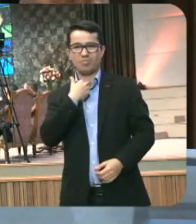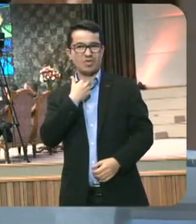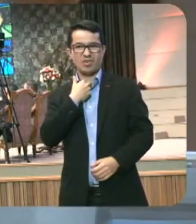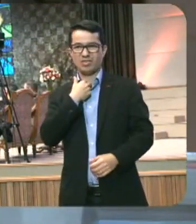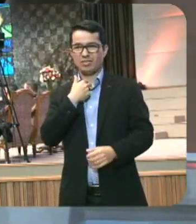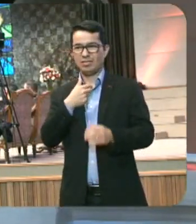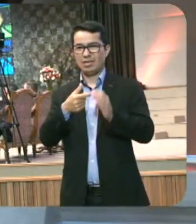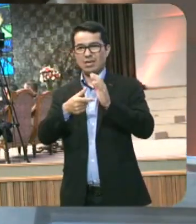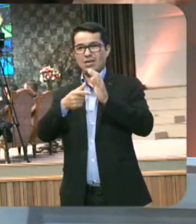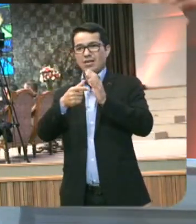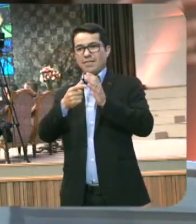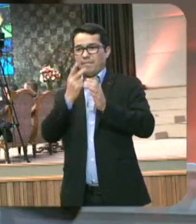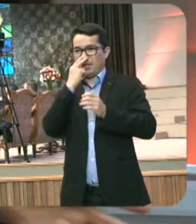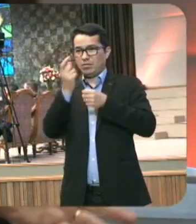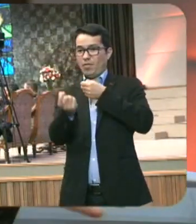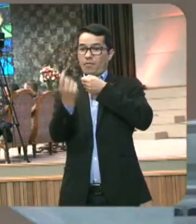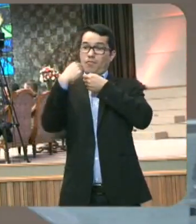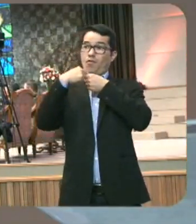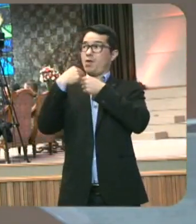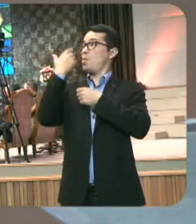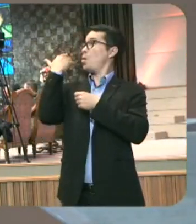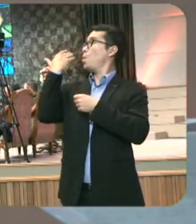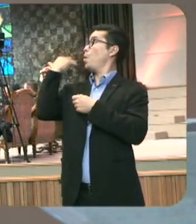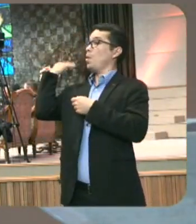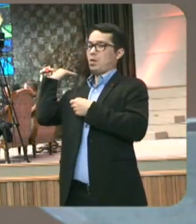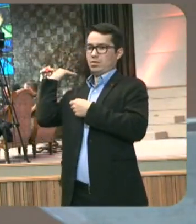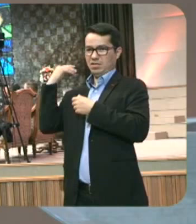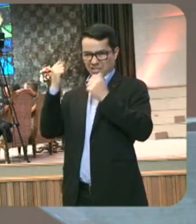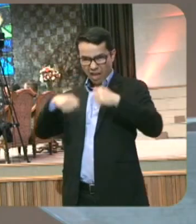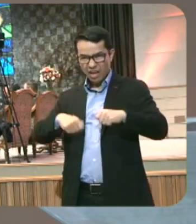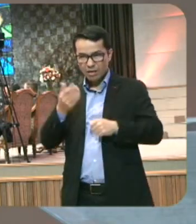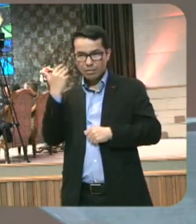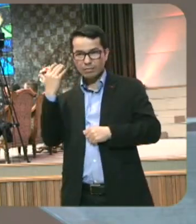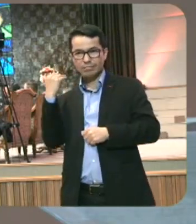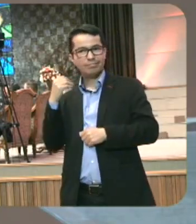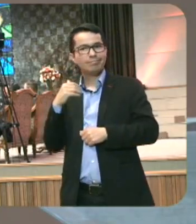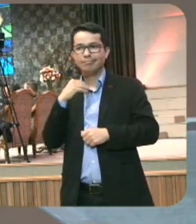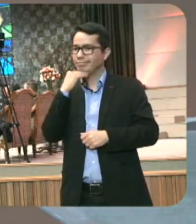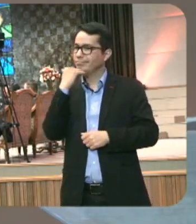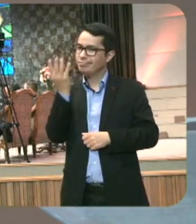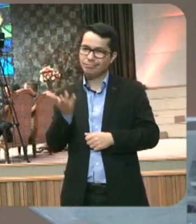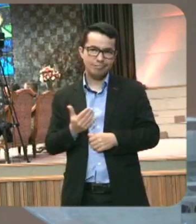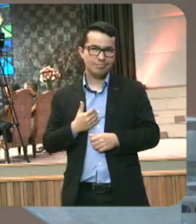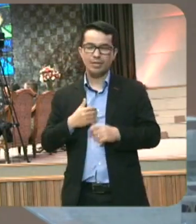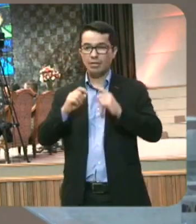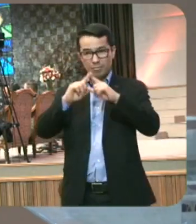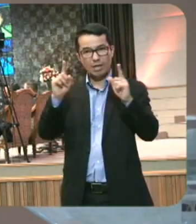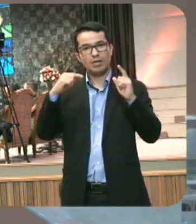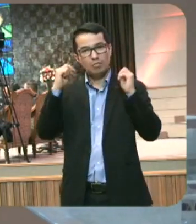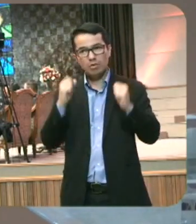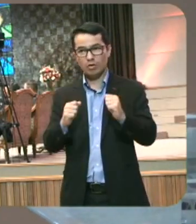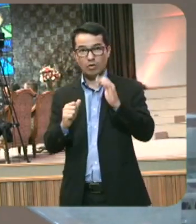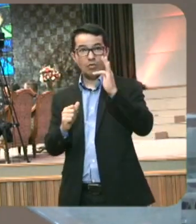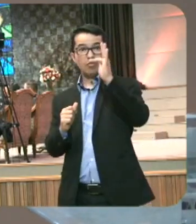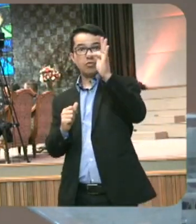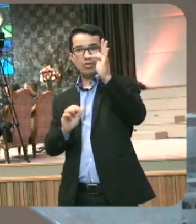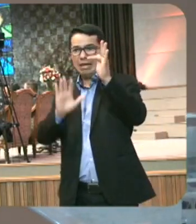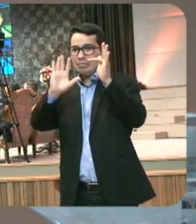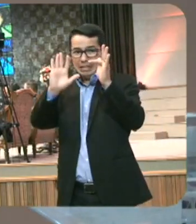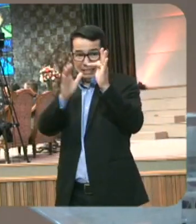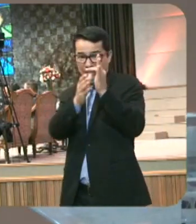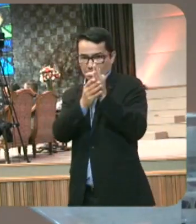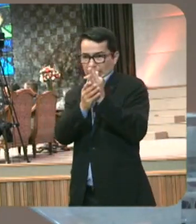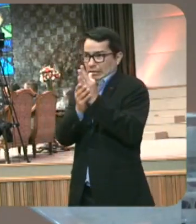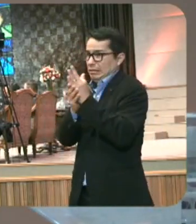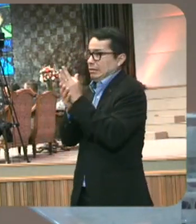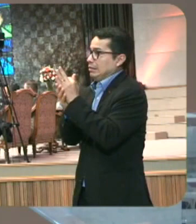passado para resolver as questões, mas eu posso buscar a Deus e ter soluções